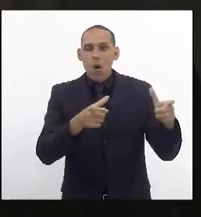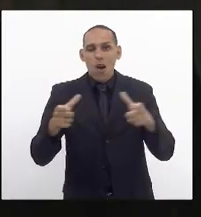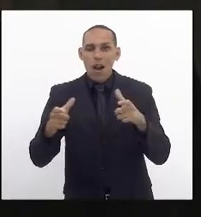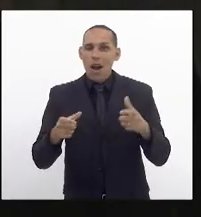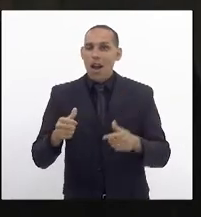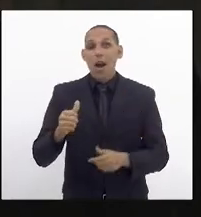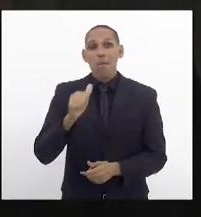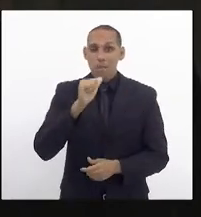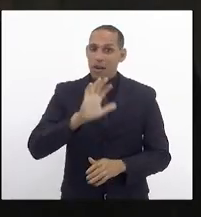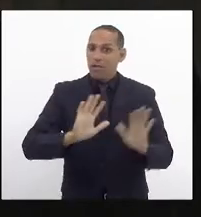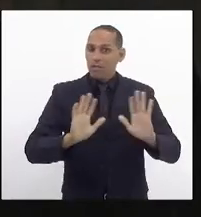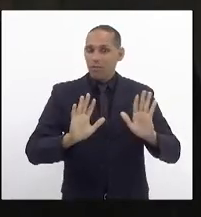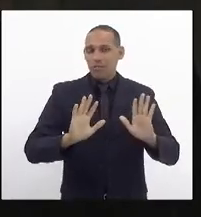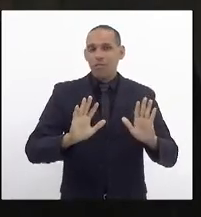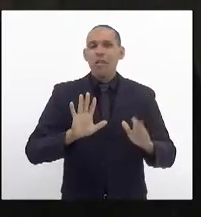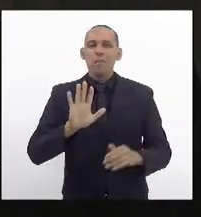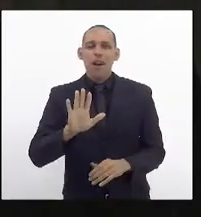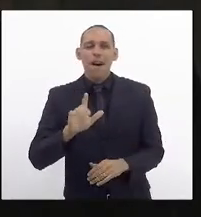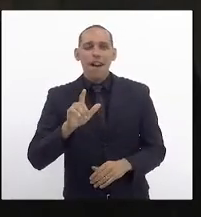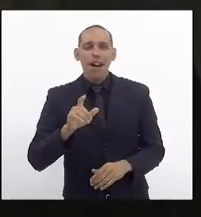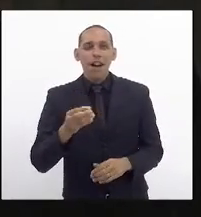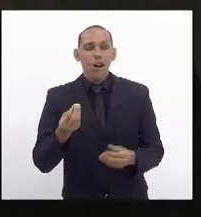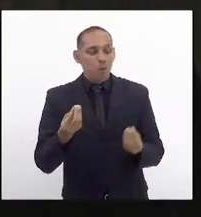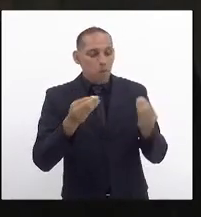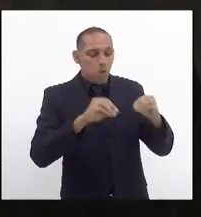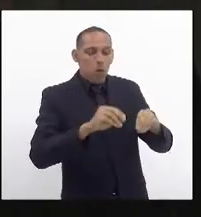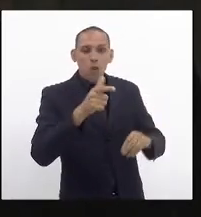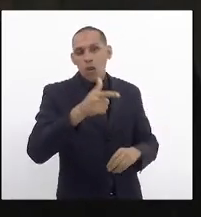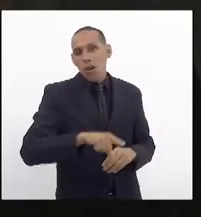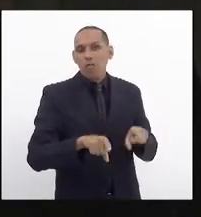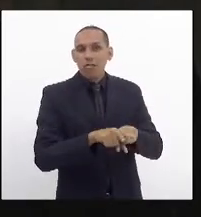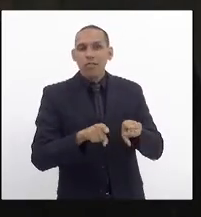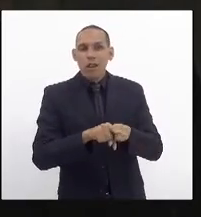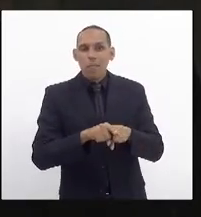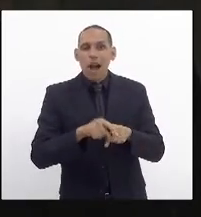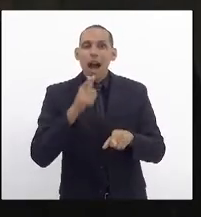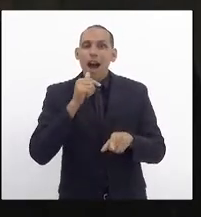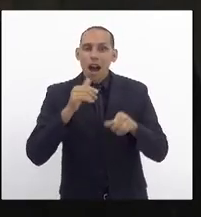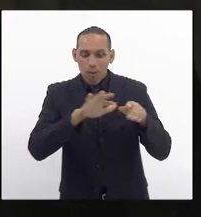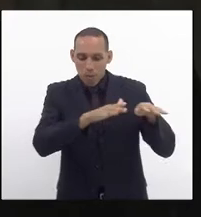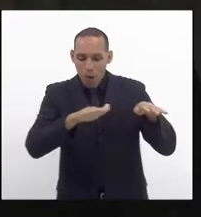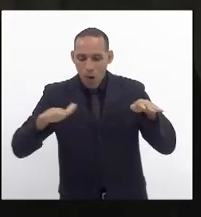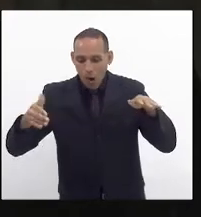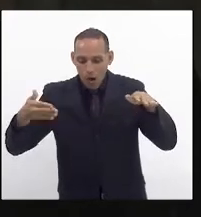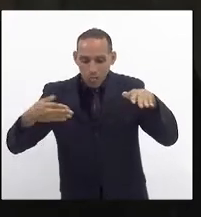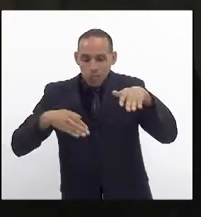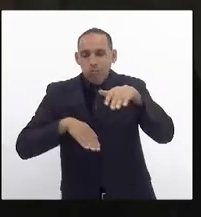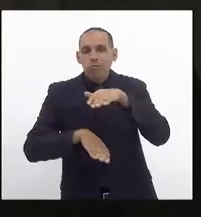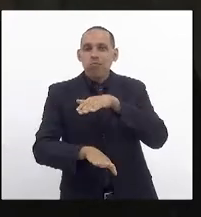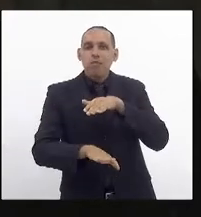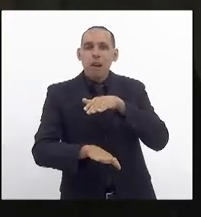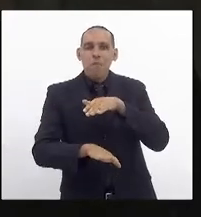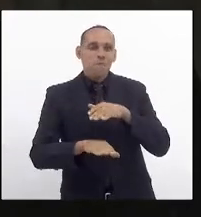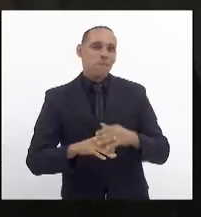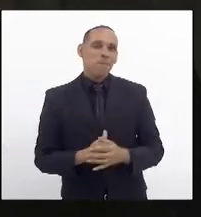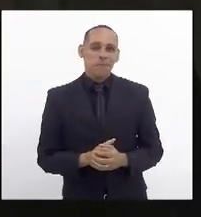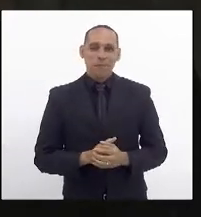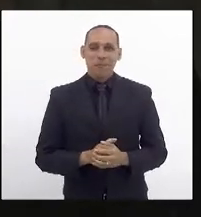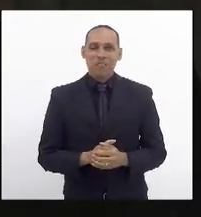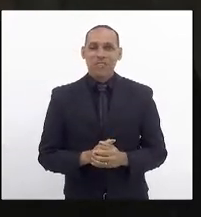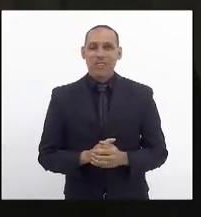seria um retrofit o lençol freático que passa por baixo aí da nossa do nosso